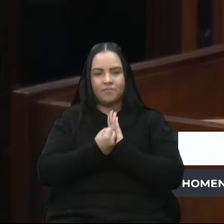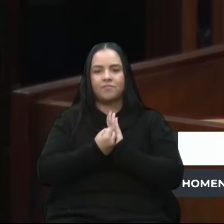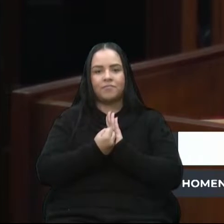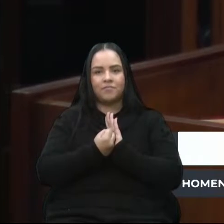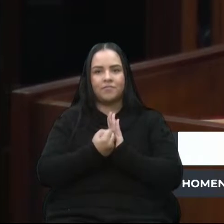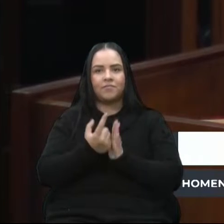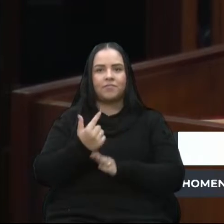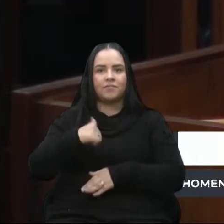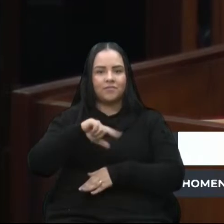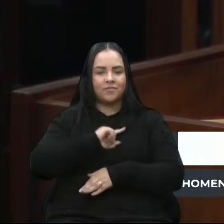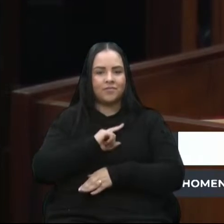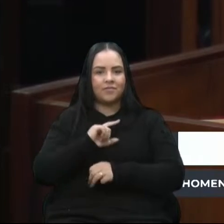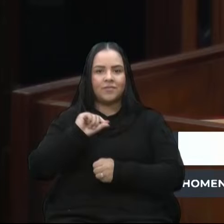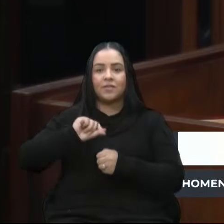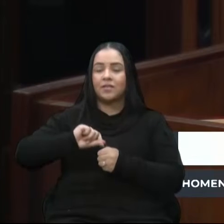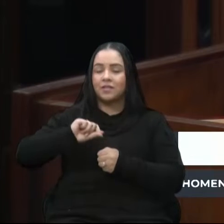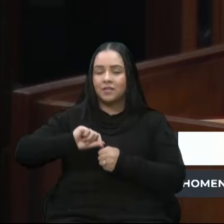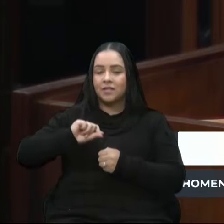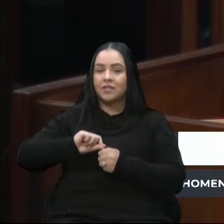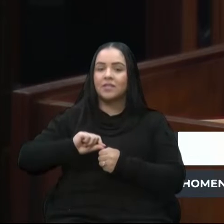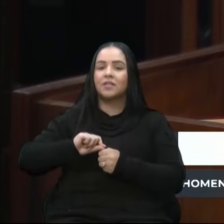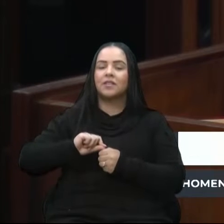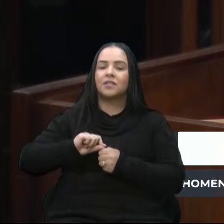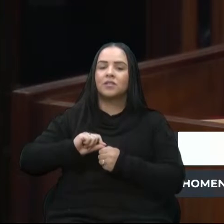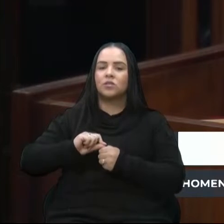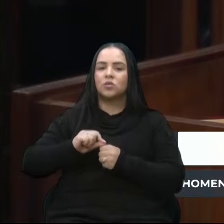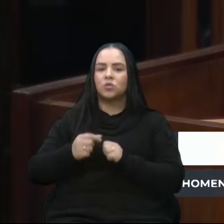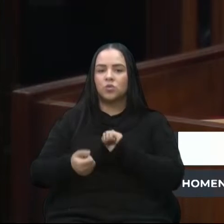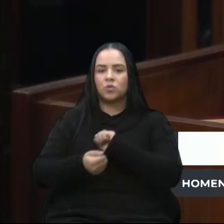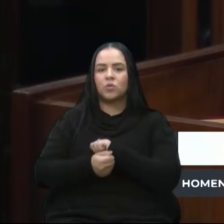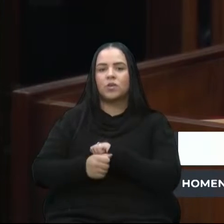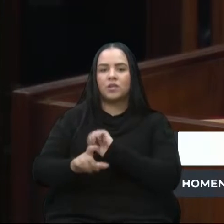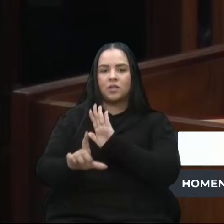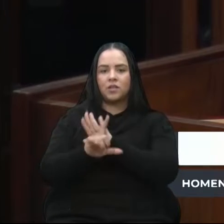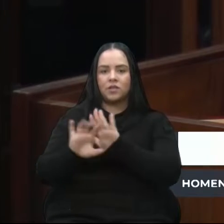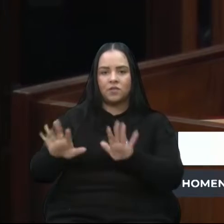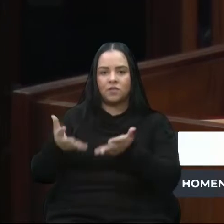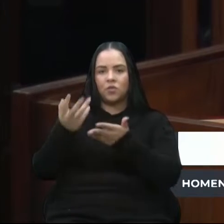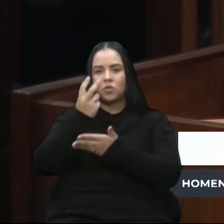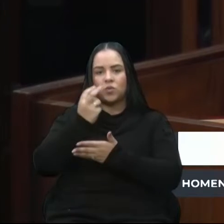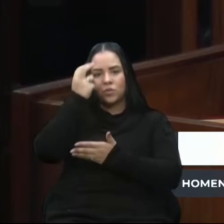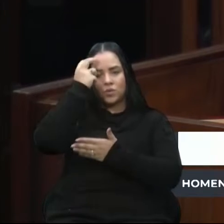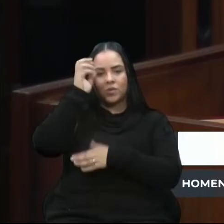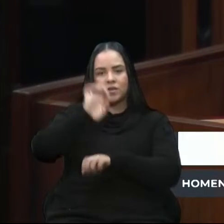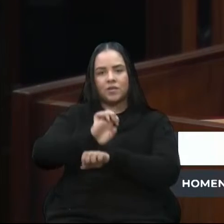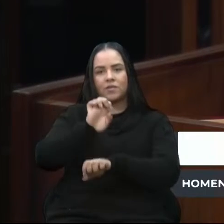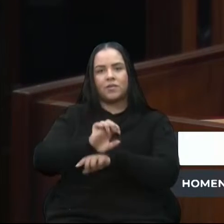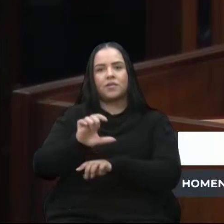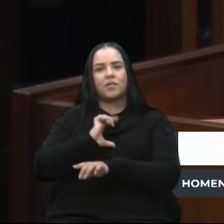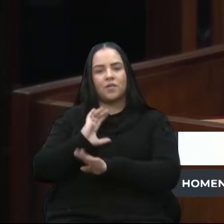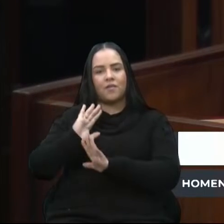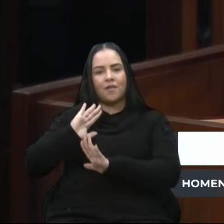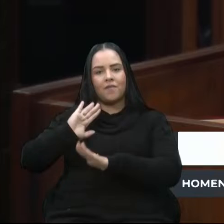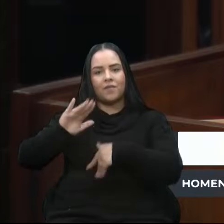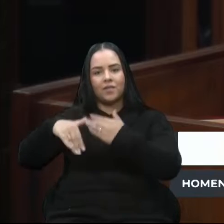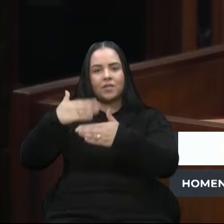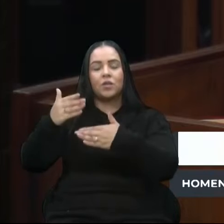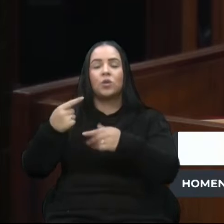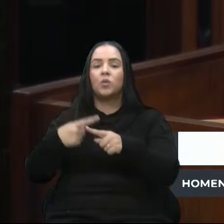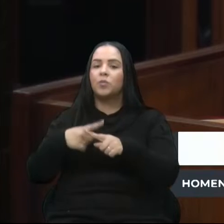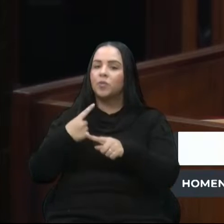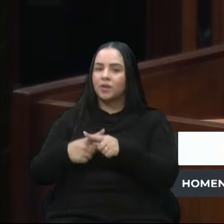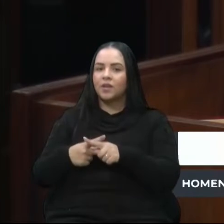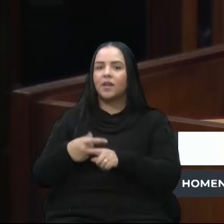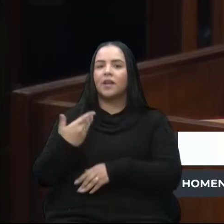nós fizemos pela Lei de Incentivo à Cultura do Estado, que, diga-se de passagem, teve um grande avanço, pois na